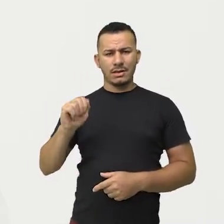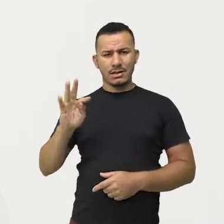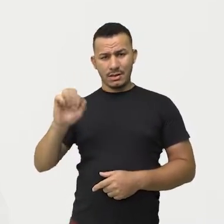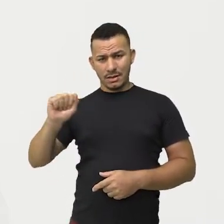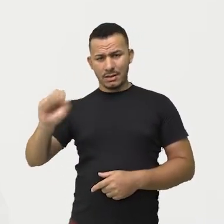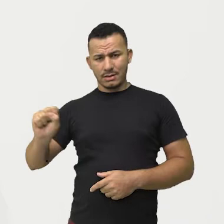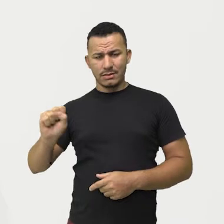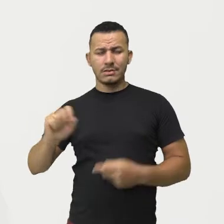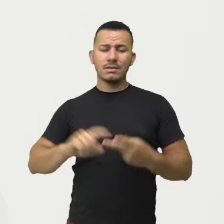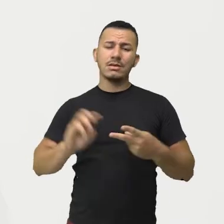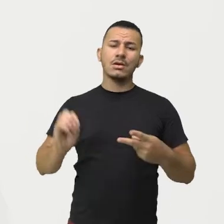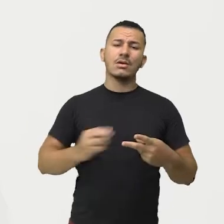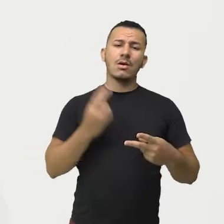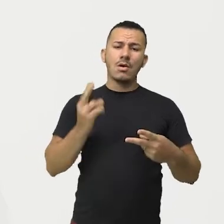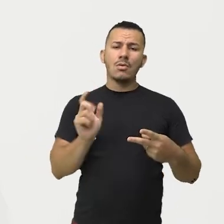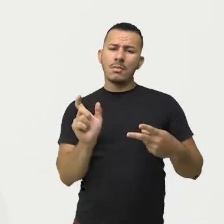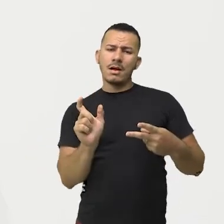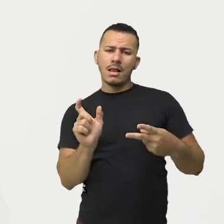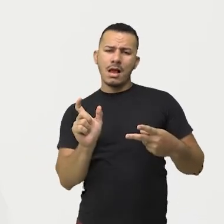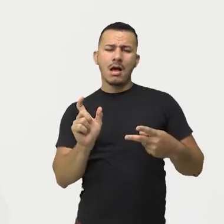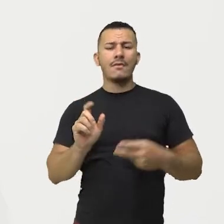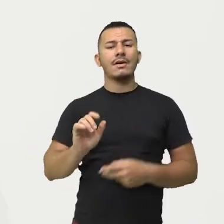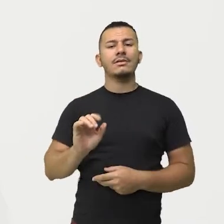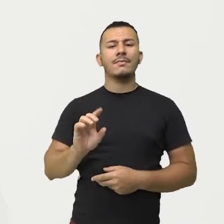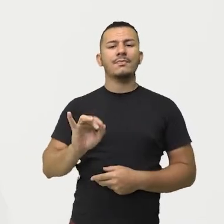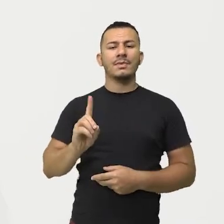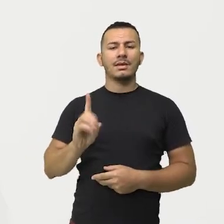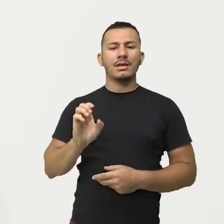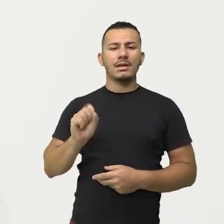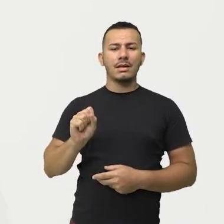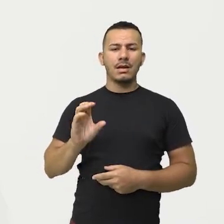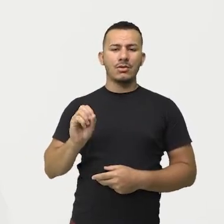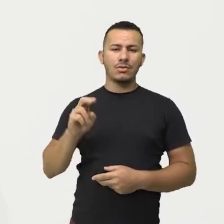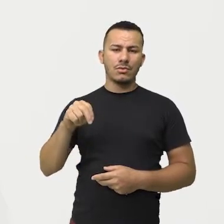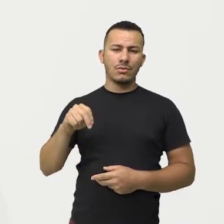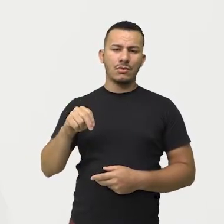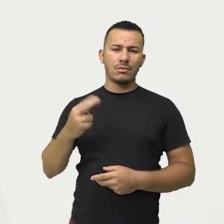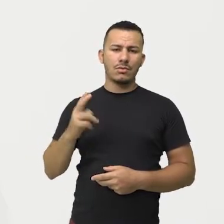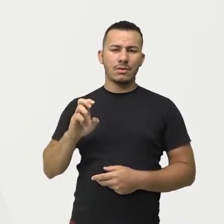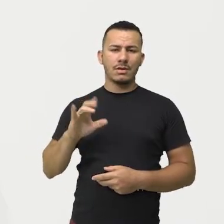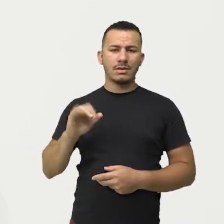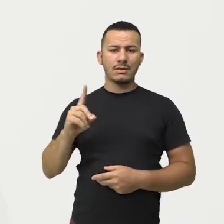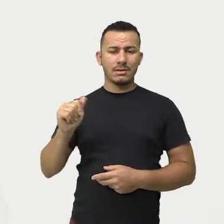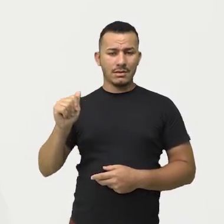desconhecidos e ou variáveis, beleza? Então, ó,